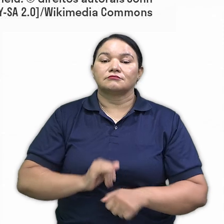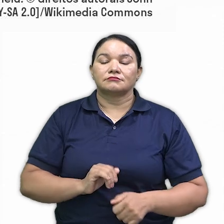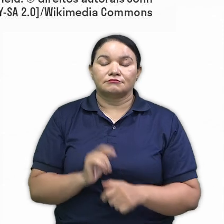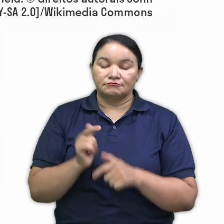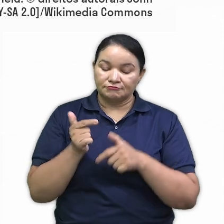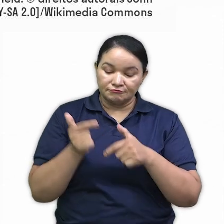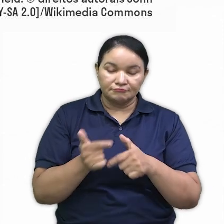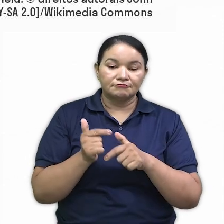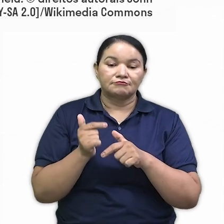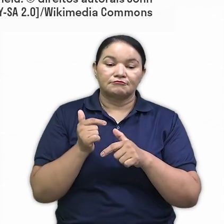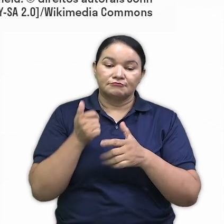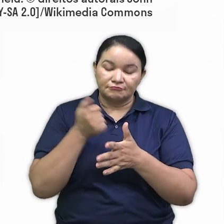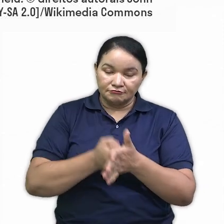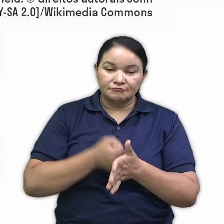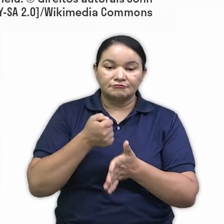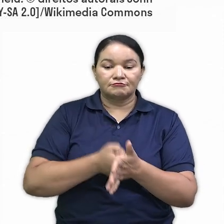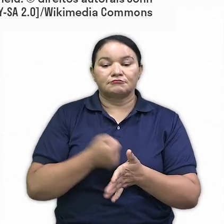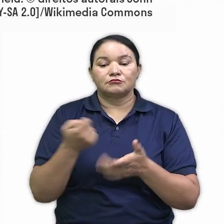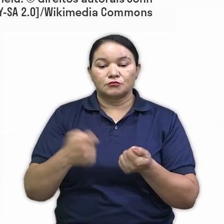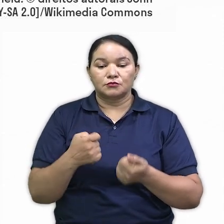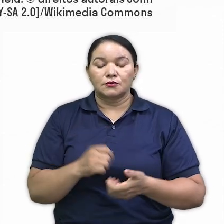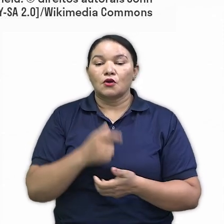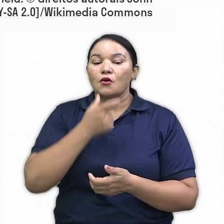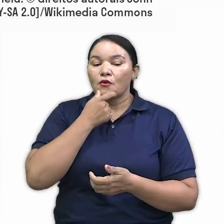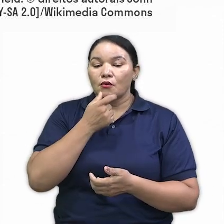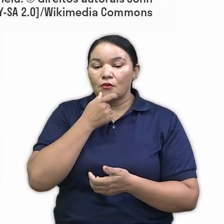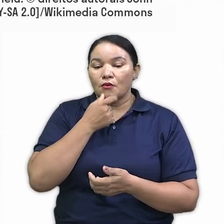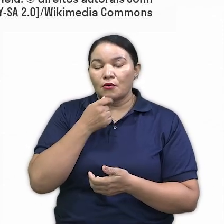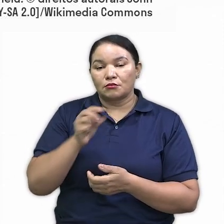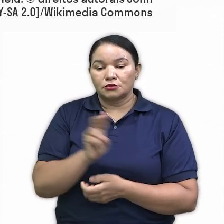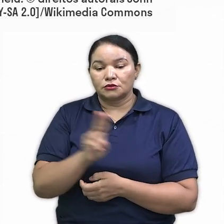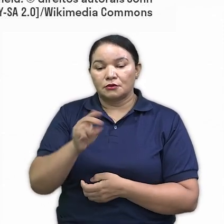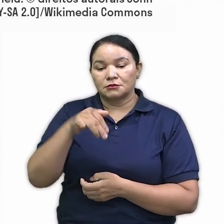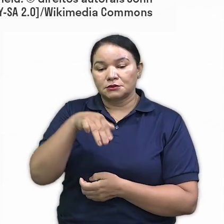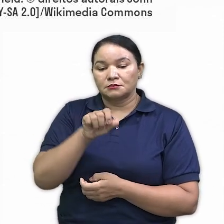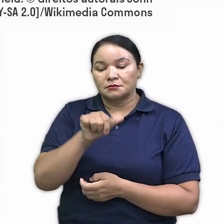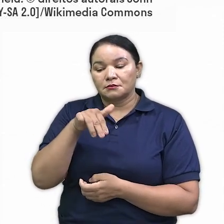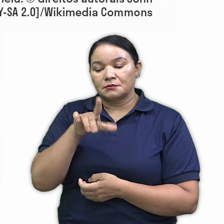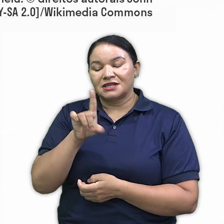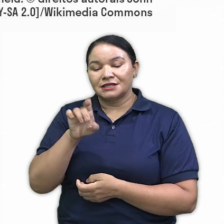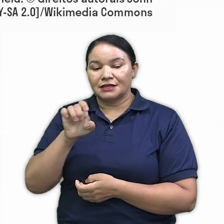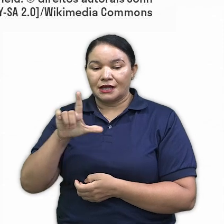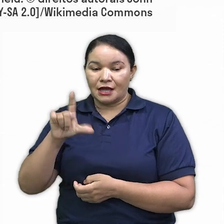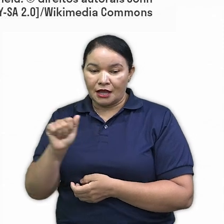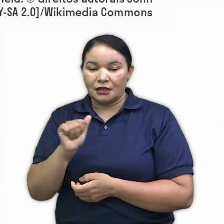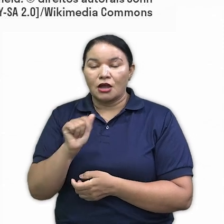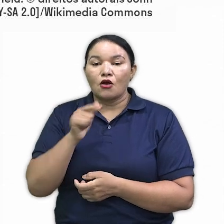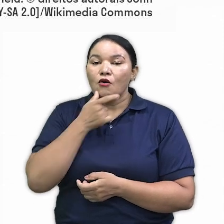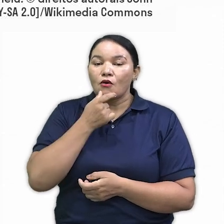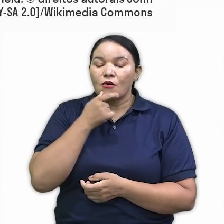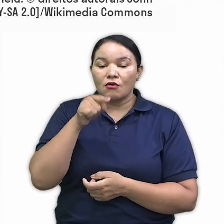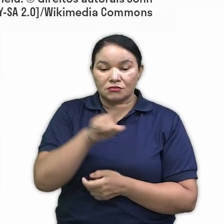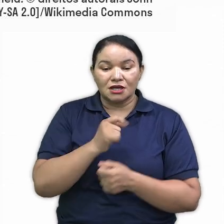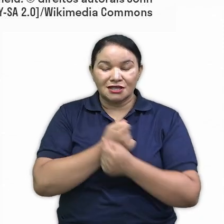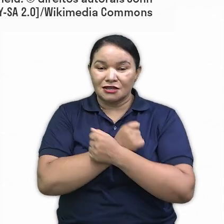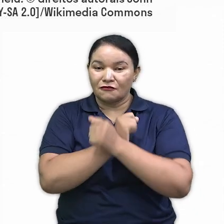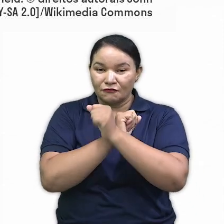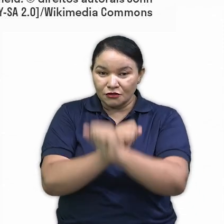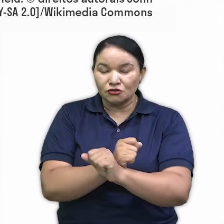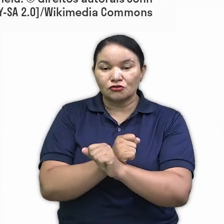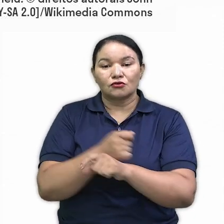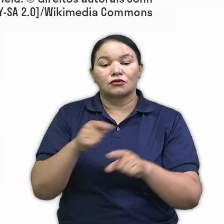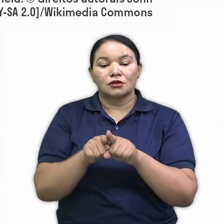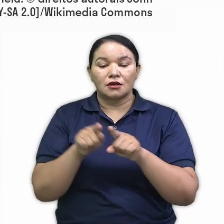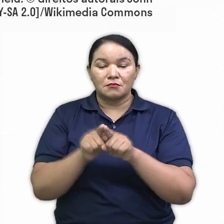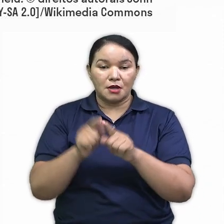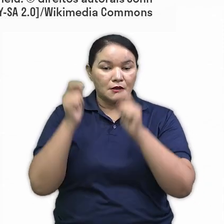contra tudo isso, né? E aí nós temos aí a imagem do Nelson Mandela, né, que foi um dos grandes defensores aí, né,